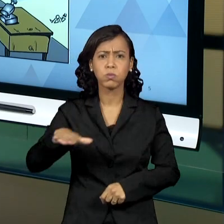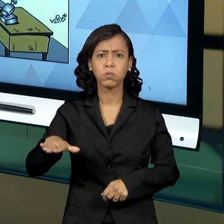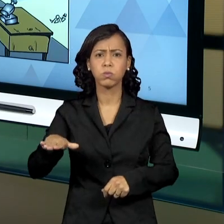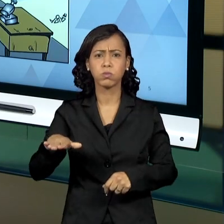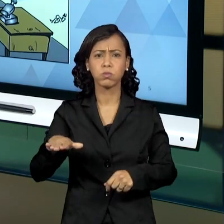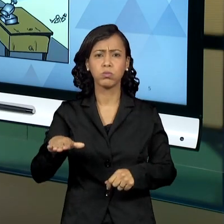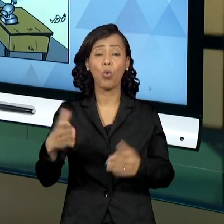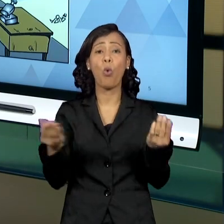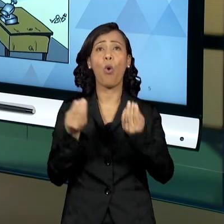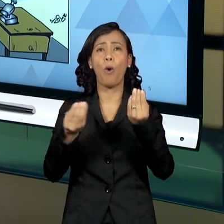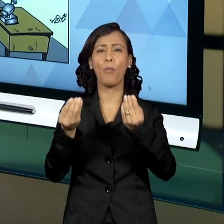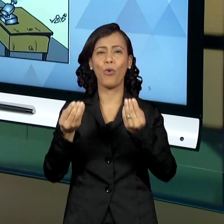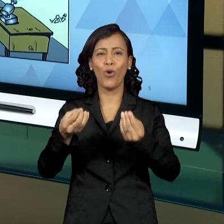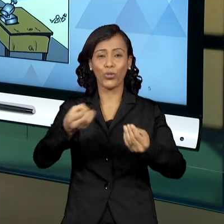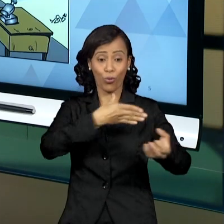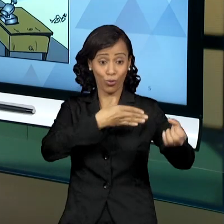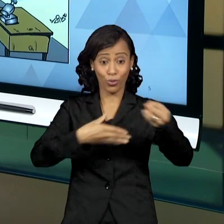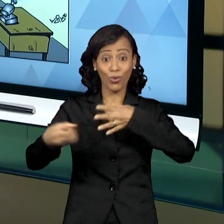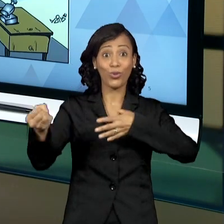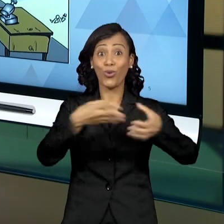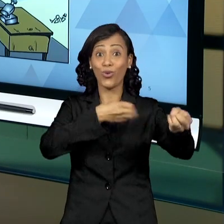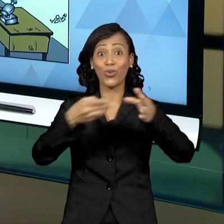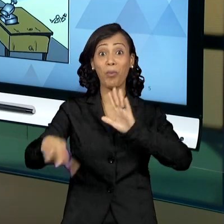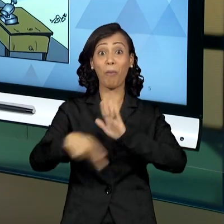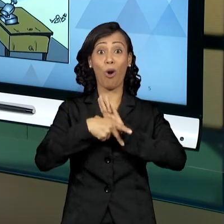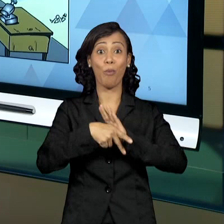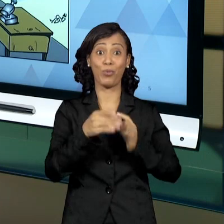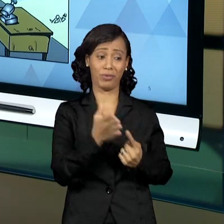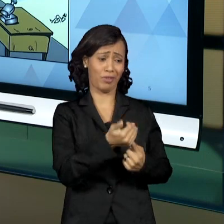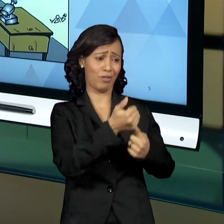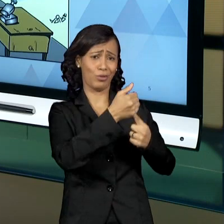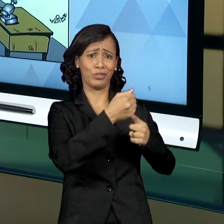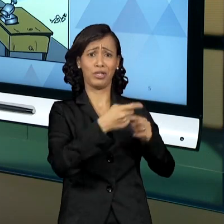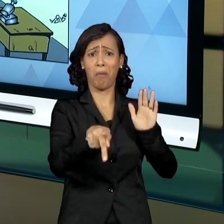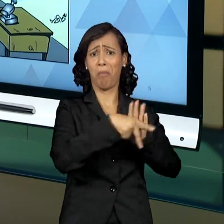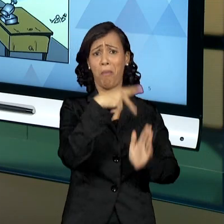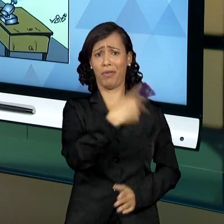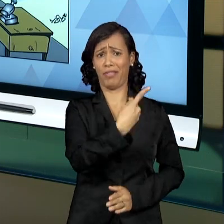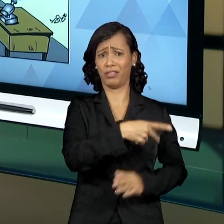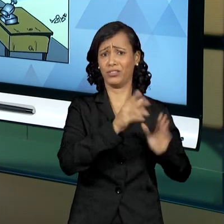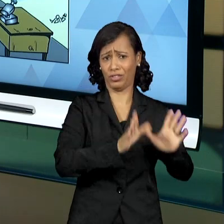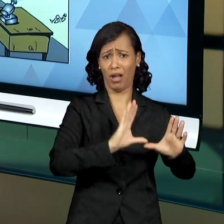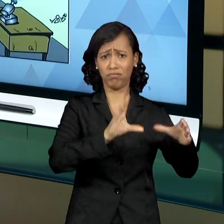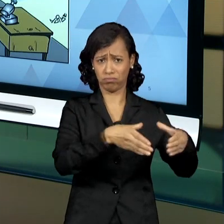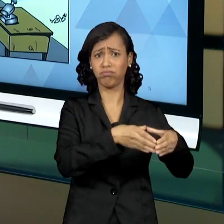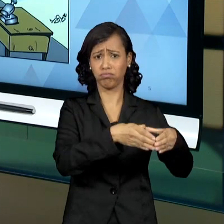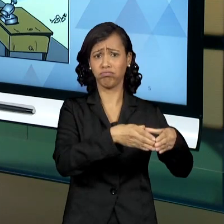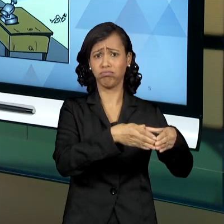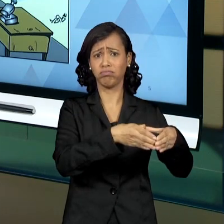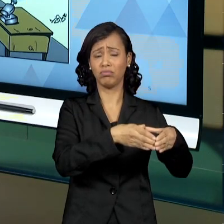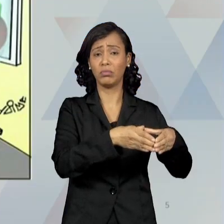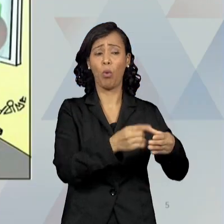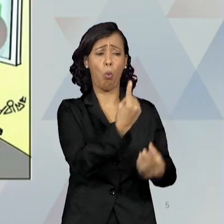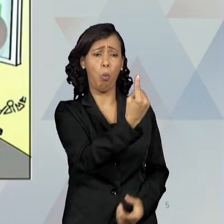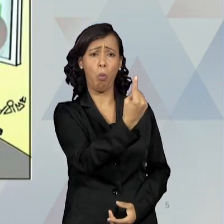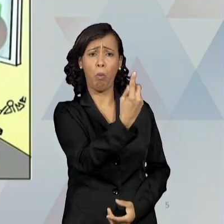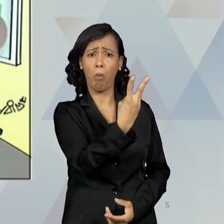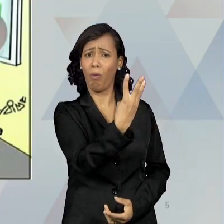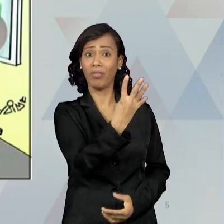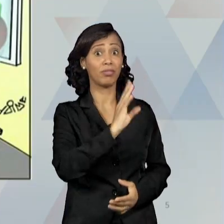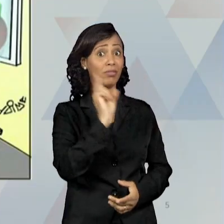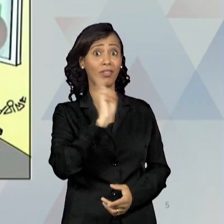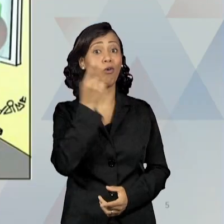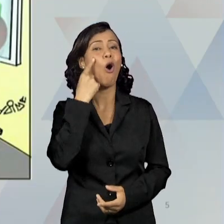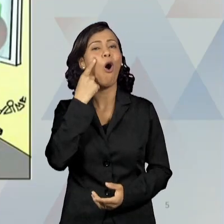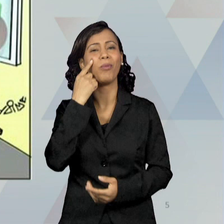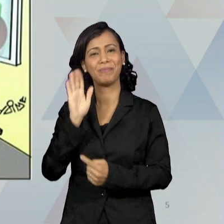né, dessa novidade, que eles já nascem imersos, eles não são únicos. A gente vê aqui pessoas